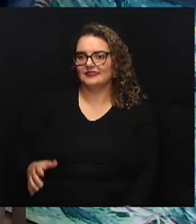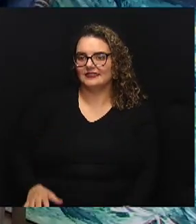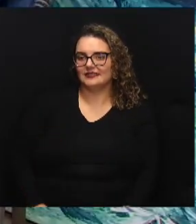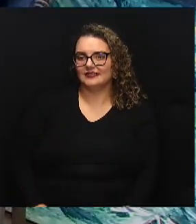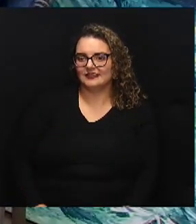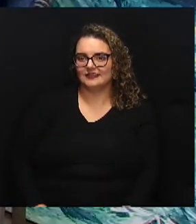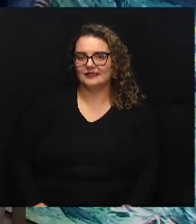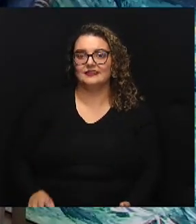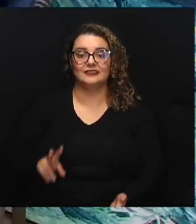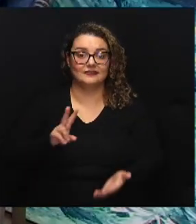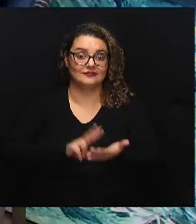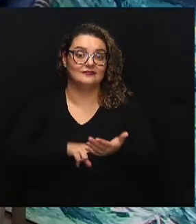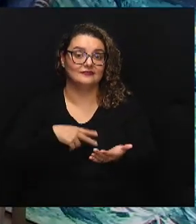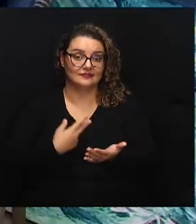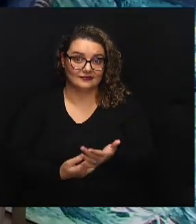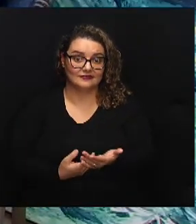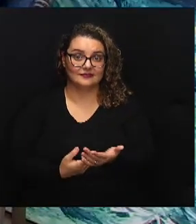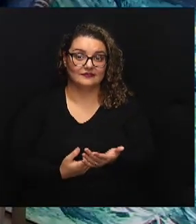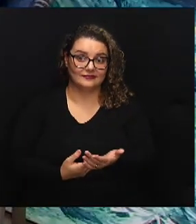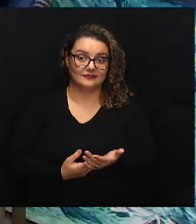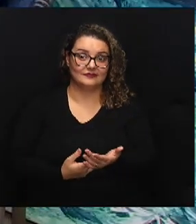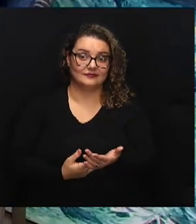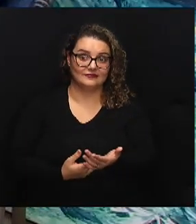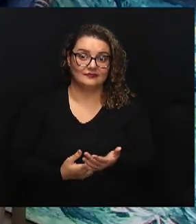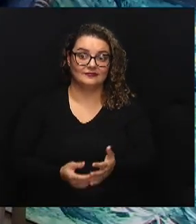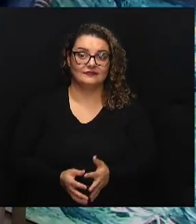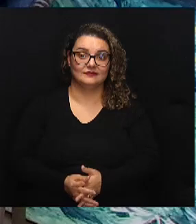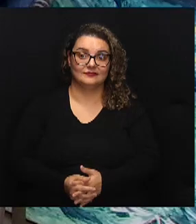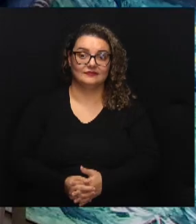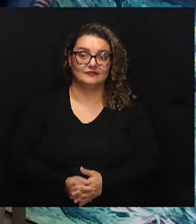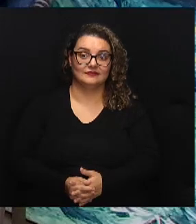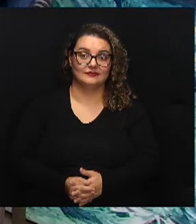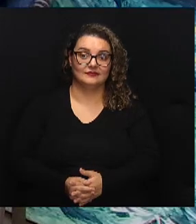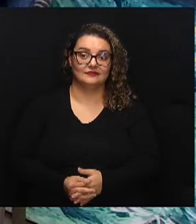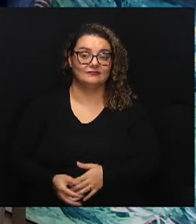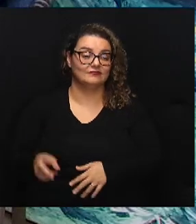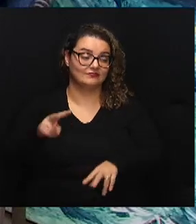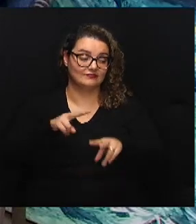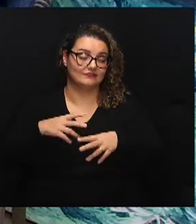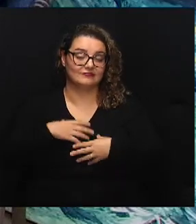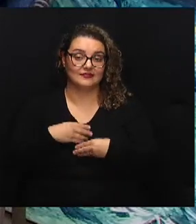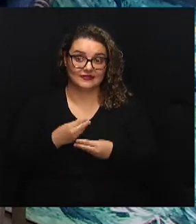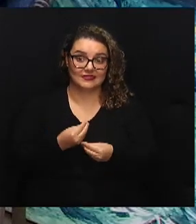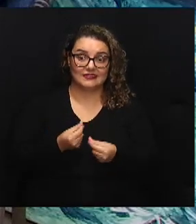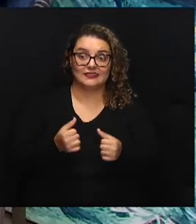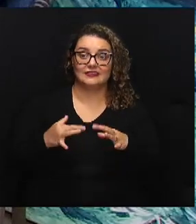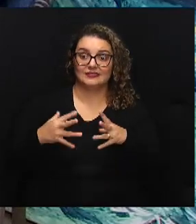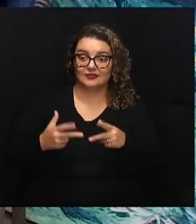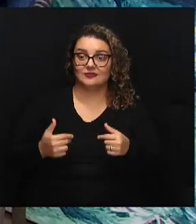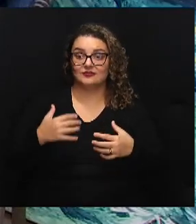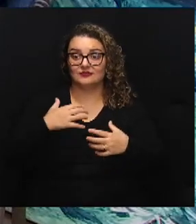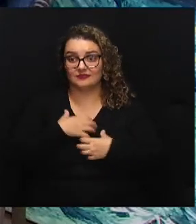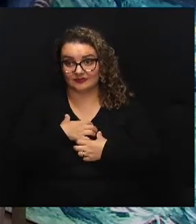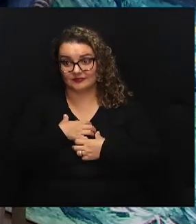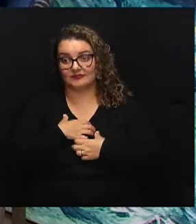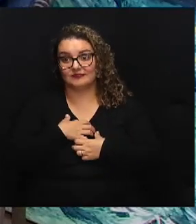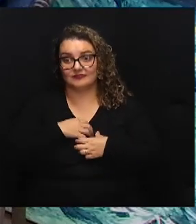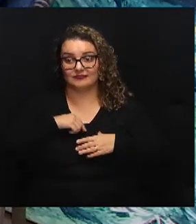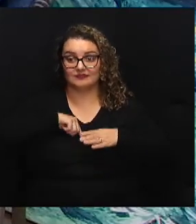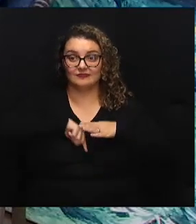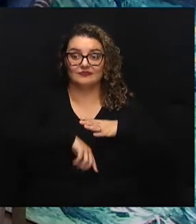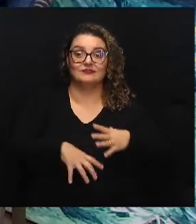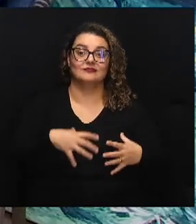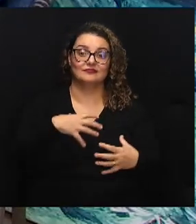Eu traduzo o que em termos visuais sensitivos, tudo aquilo que eu sinto no âmago do meu